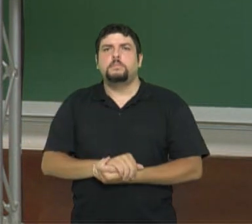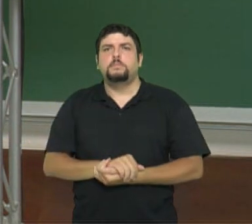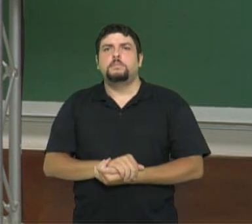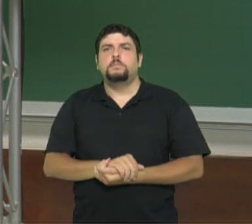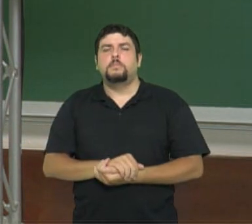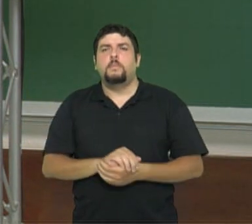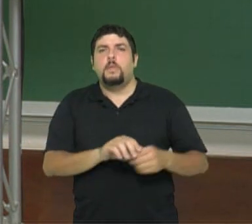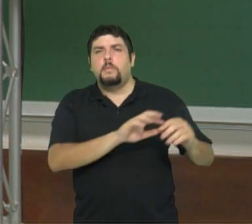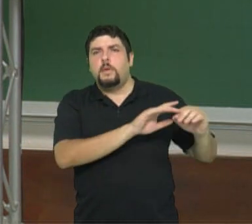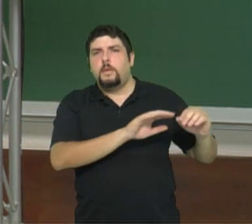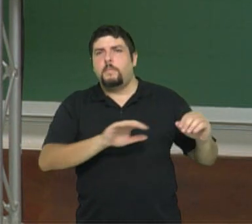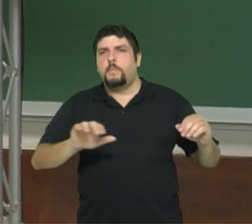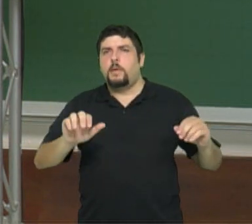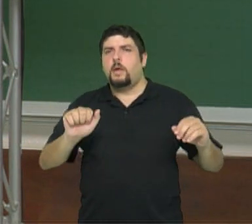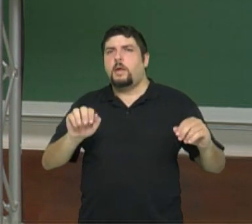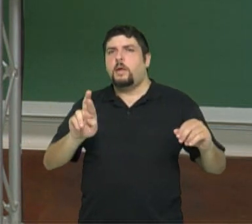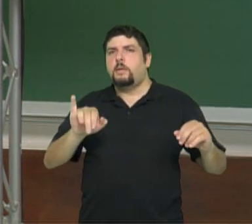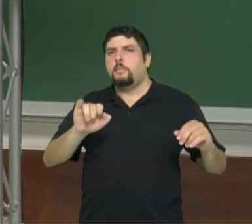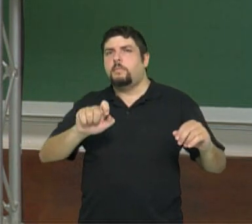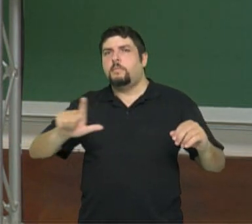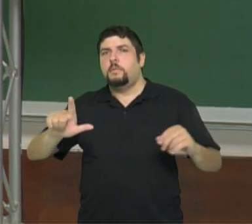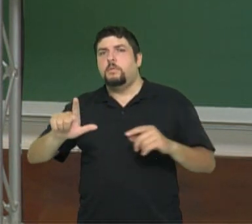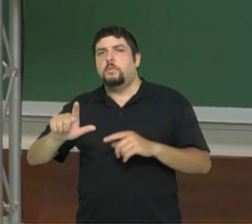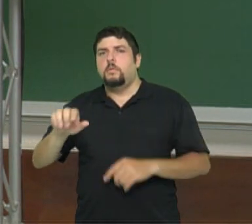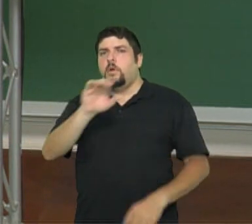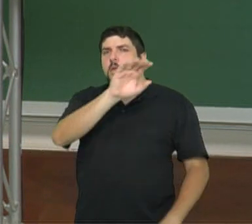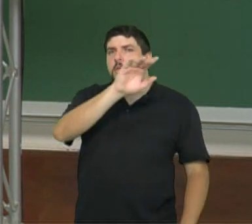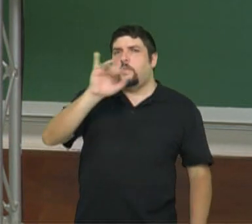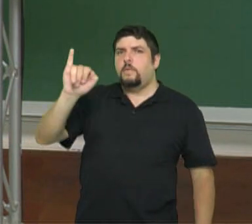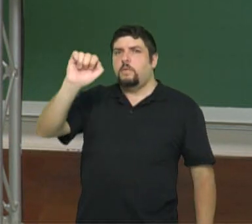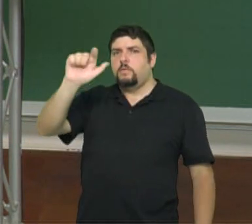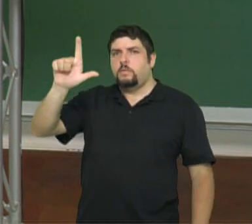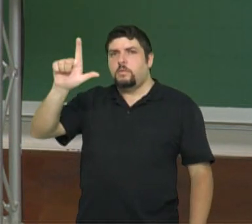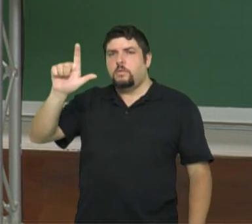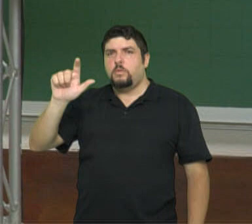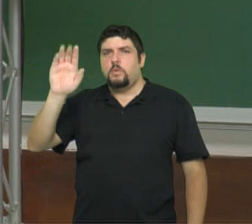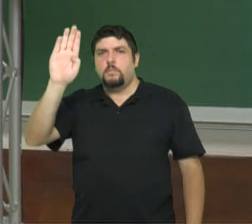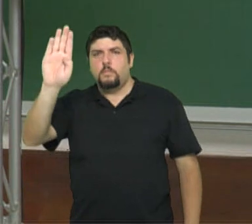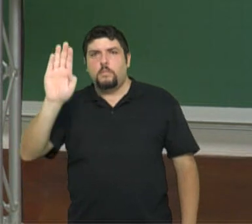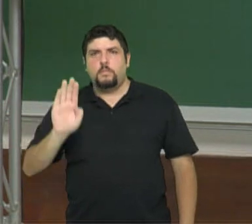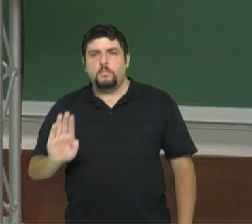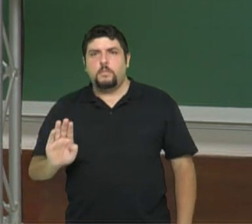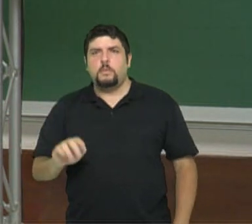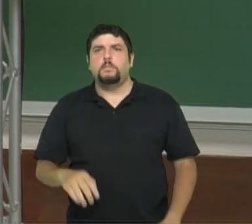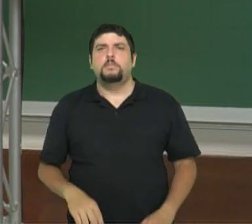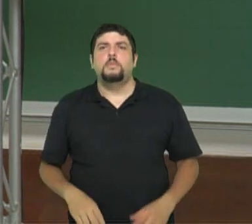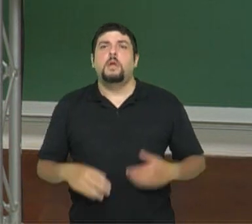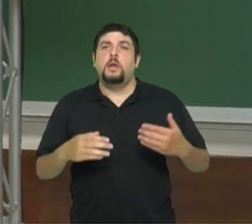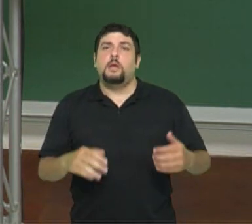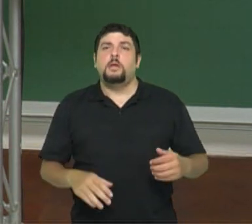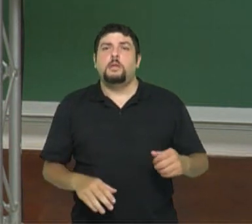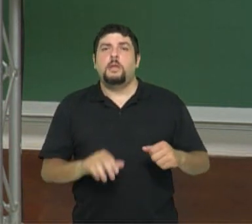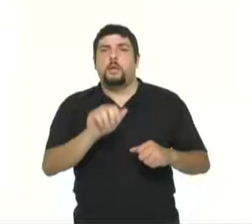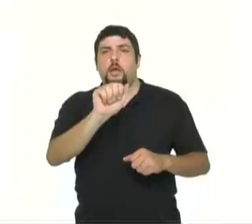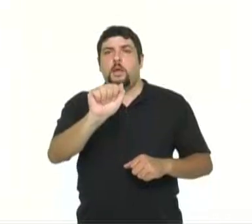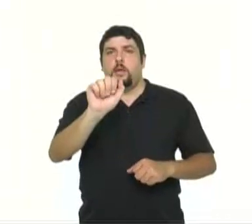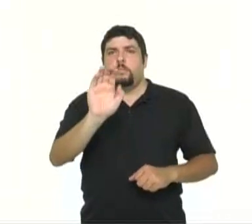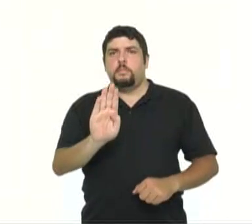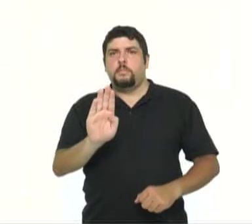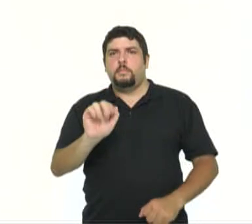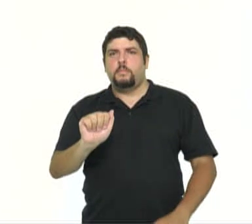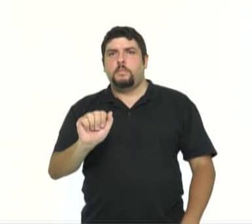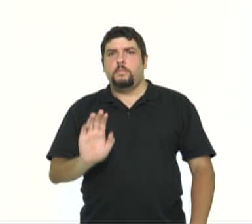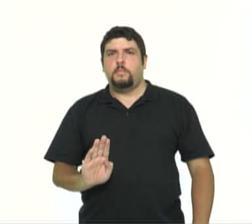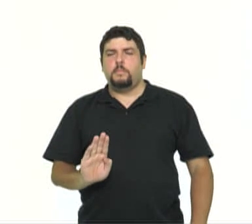abril. Abril rima com infantil, então os dois são letra B. Esse tipo de rima, então,